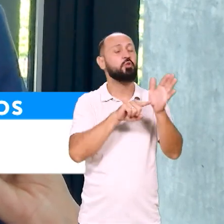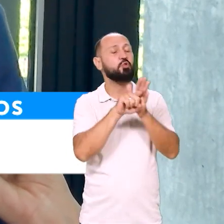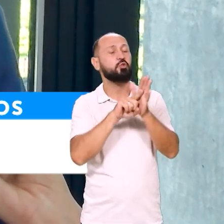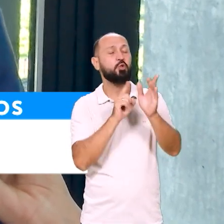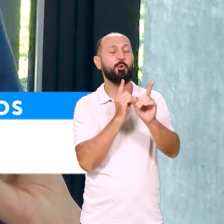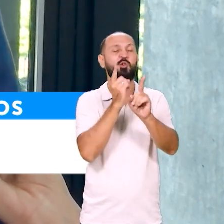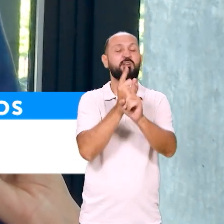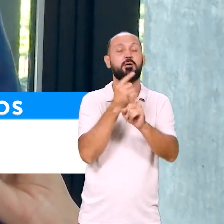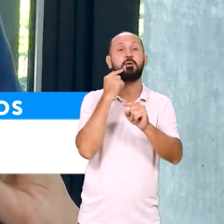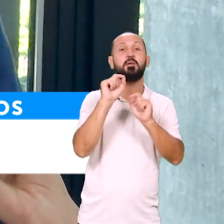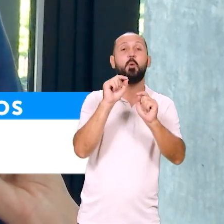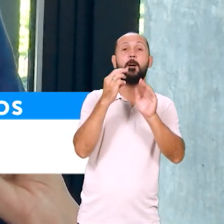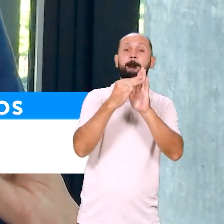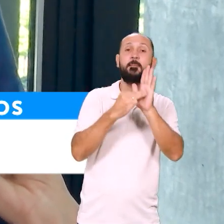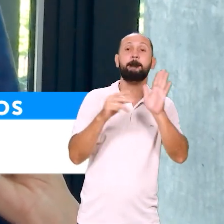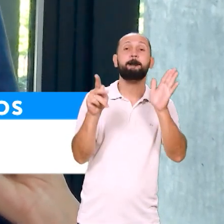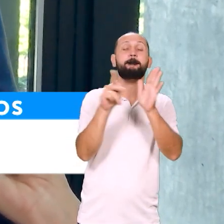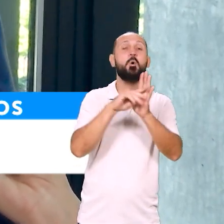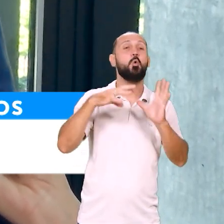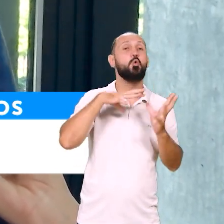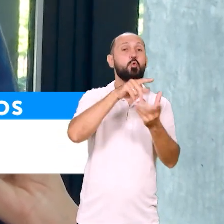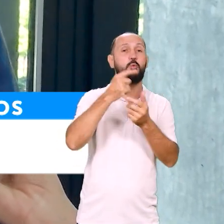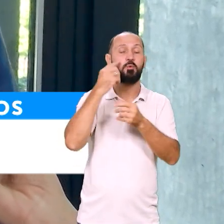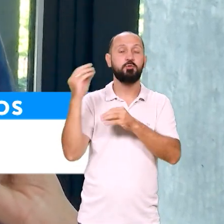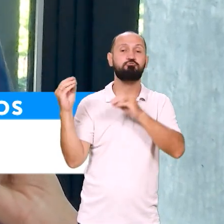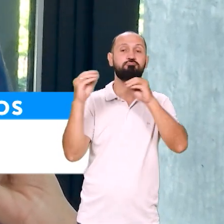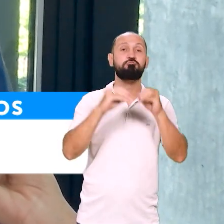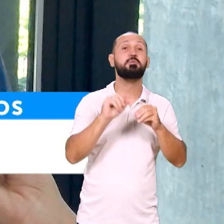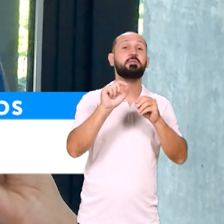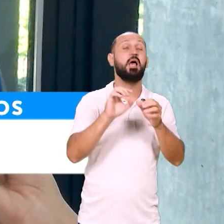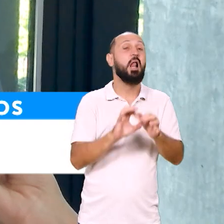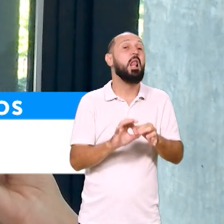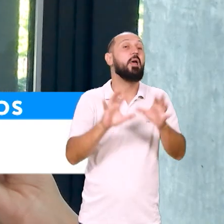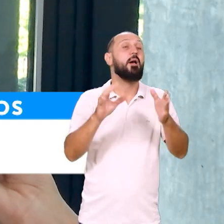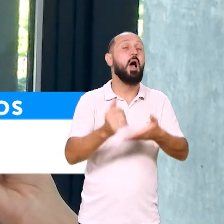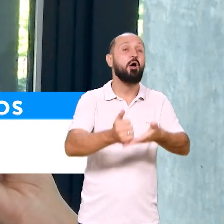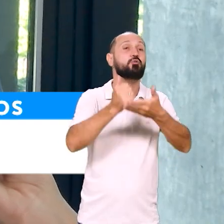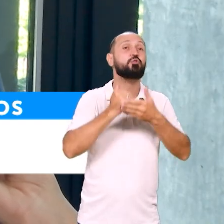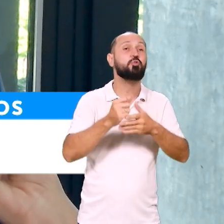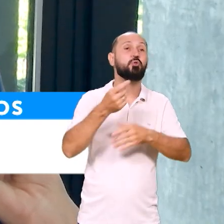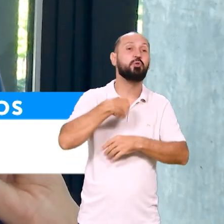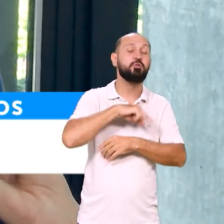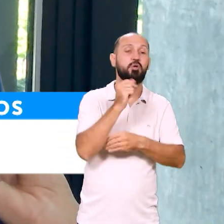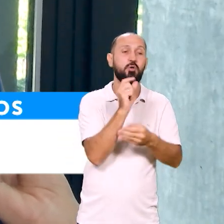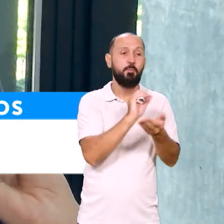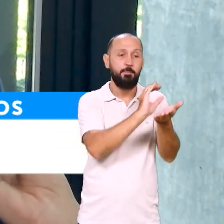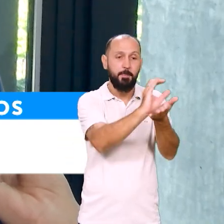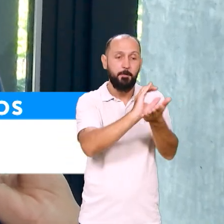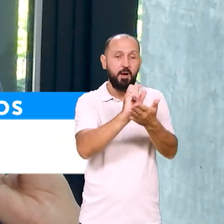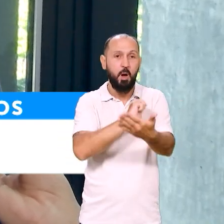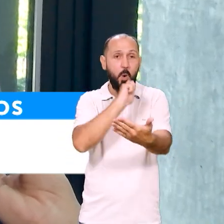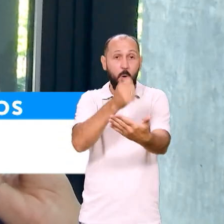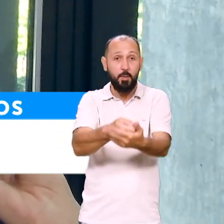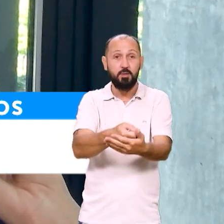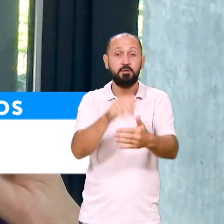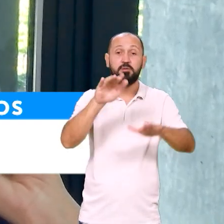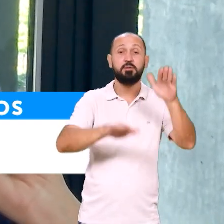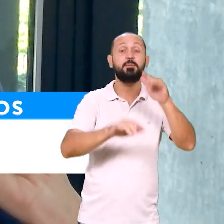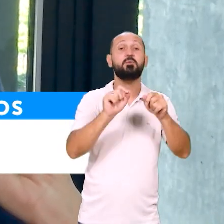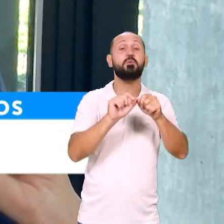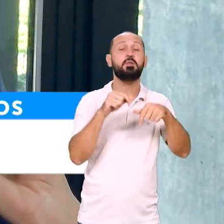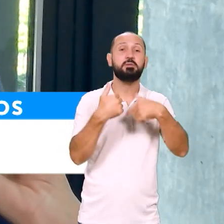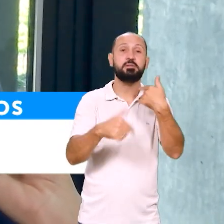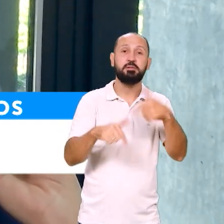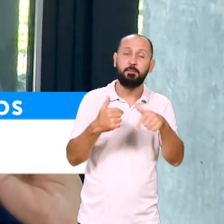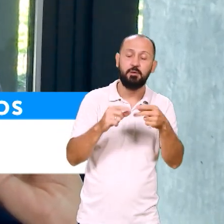de Diagnóstico Relacionados, que é uma metodologia internacional que nós estamos trazendo para cá, que permite que nós possamos remunerar os hospitais de acordo